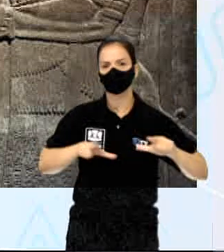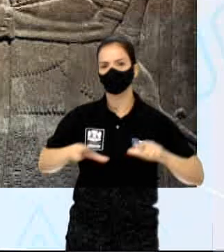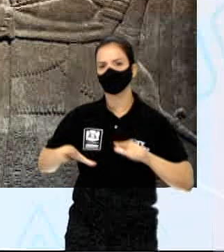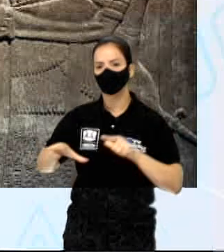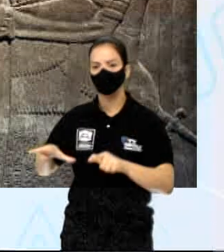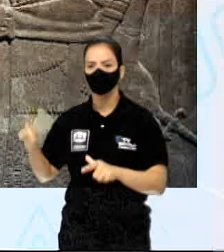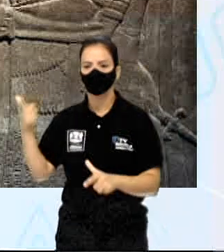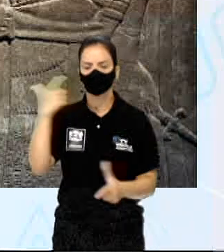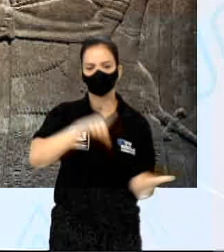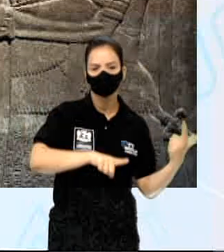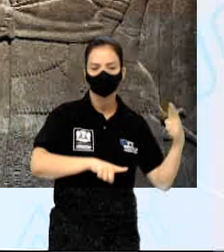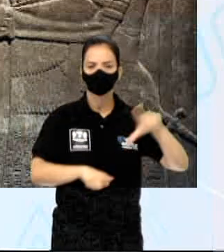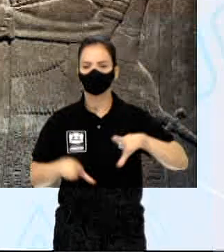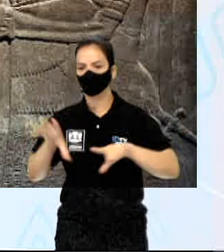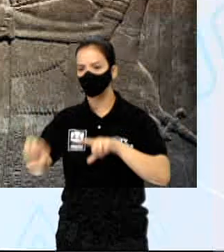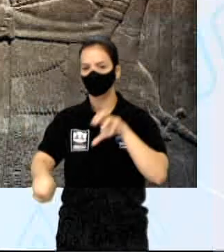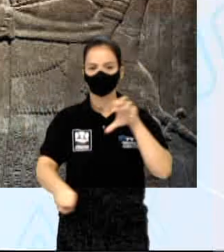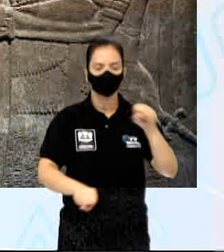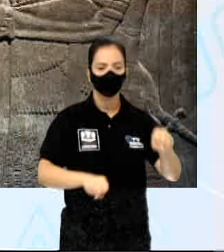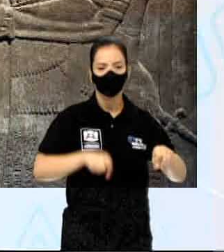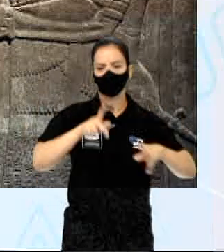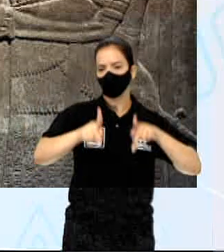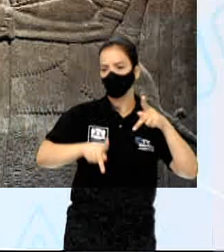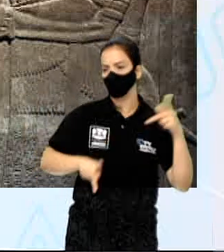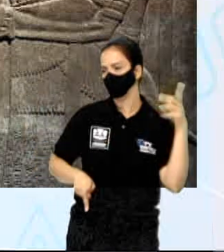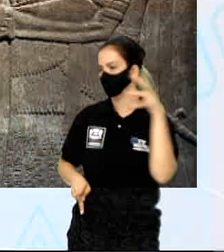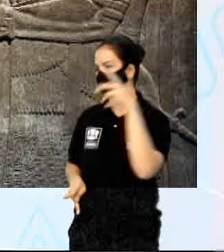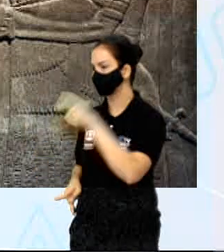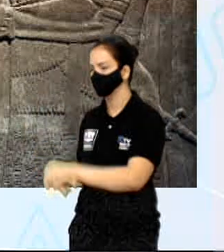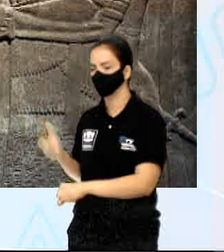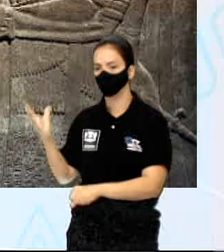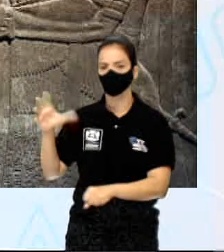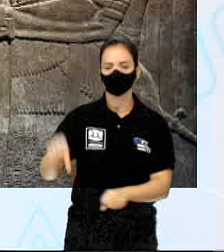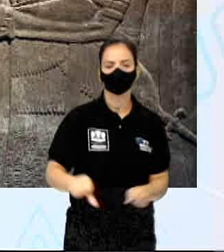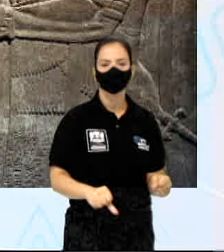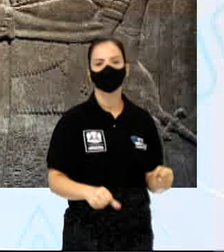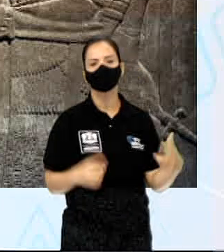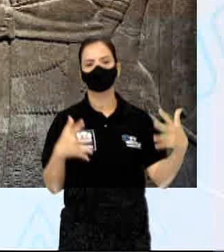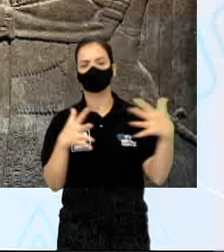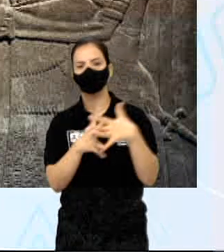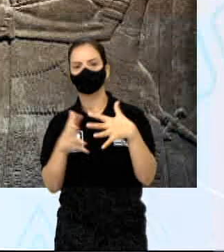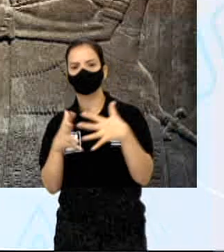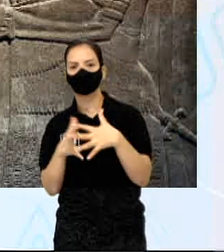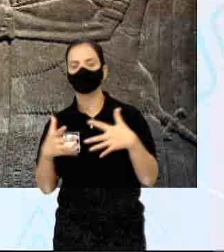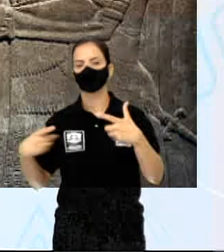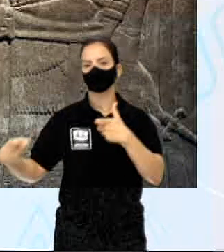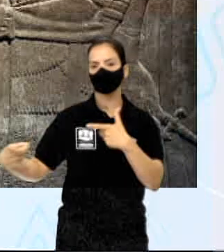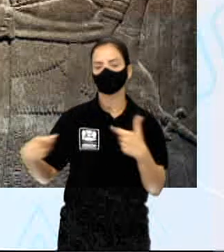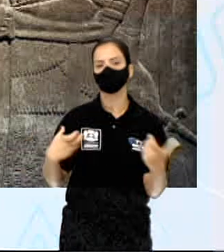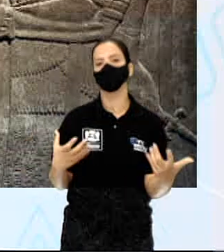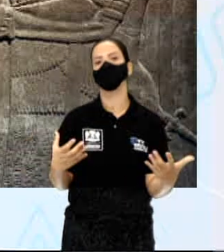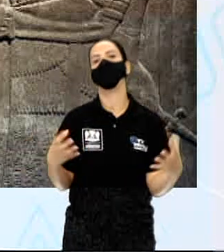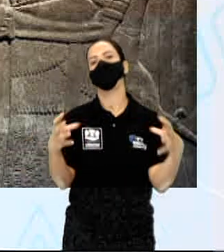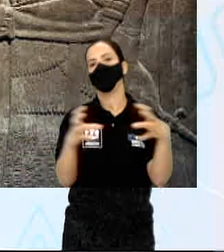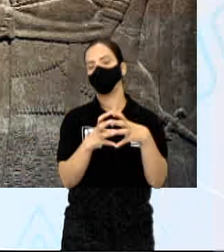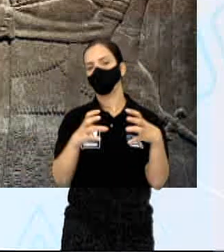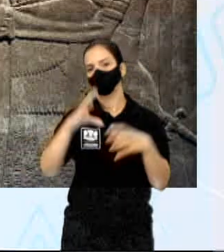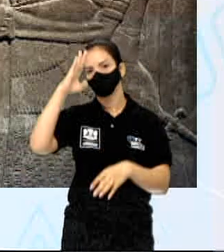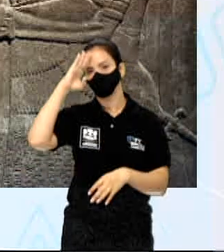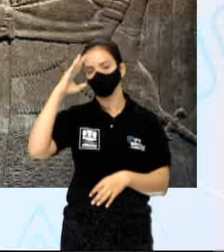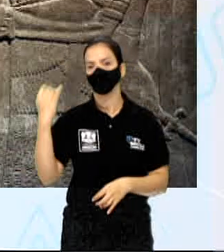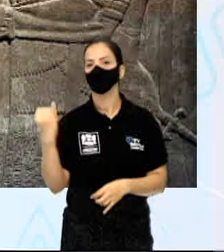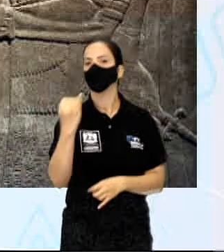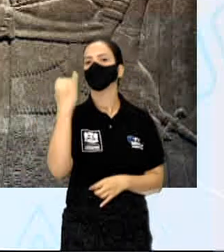sendo conquistadas o tempo todo, um povo dominando o outro. Então, esse grupo aí de militares era muito importante para a sociedade